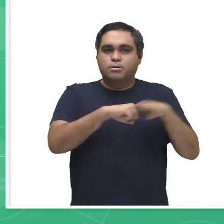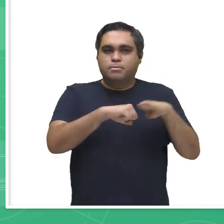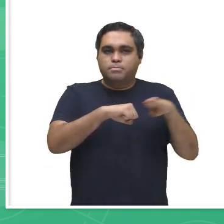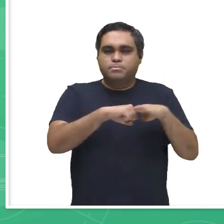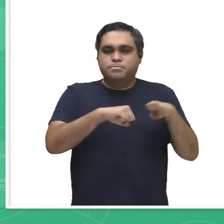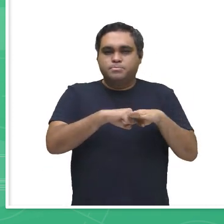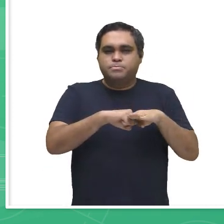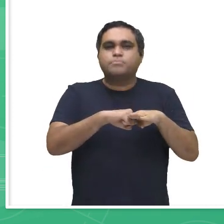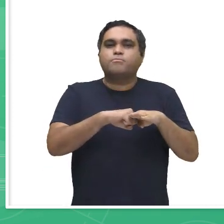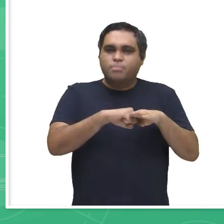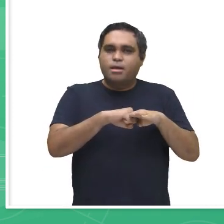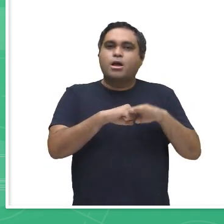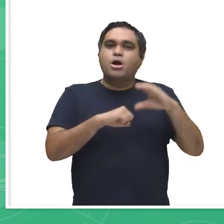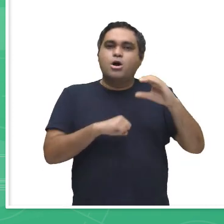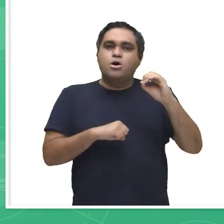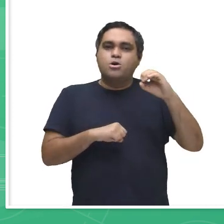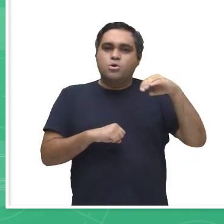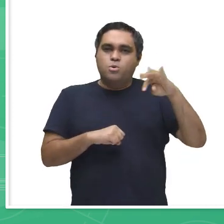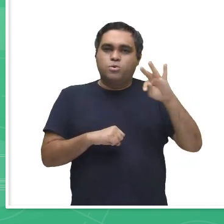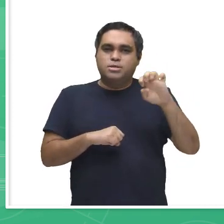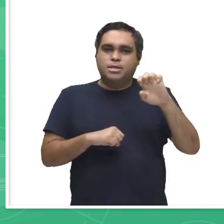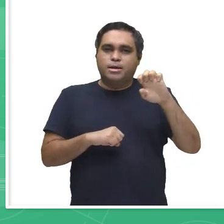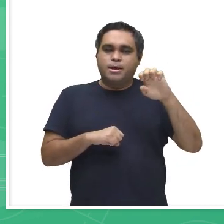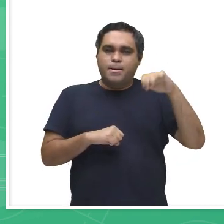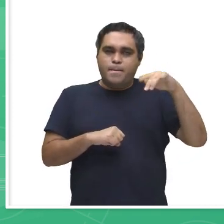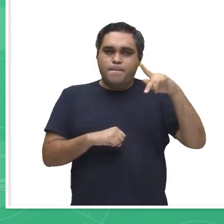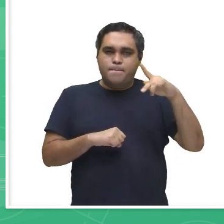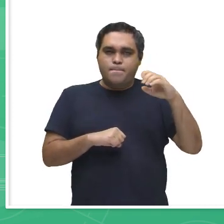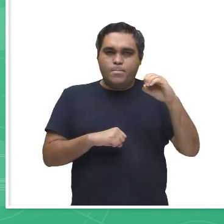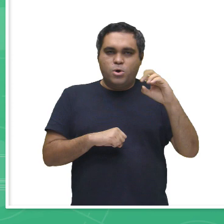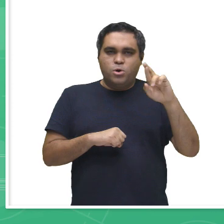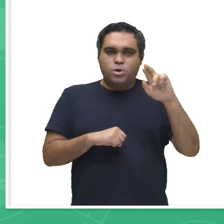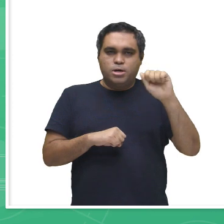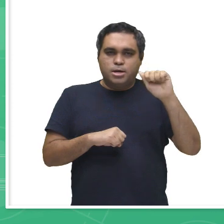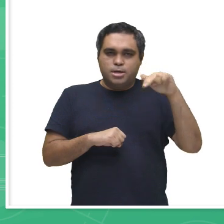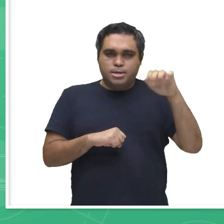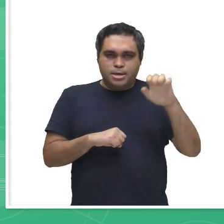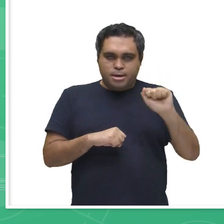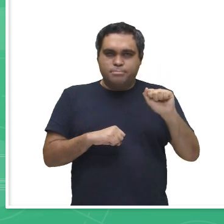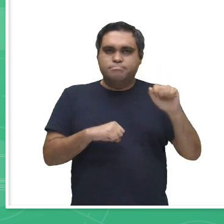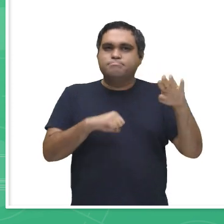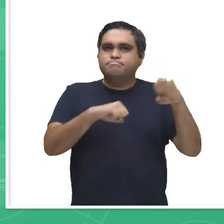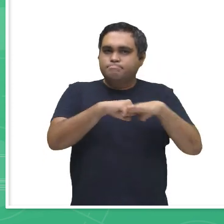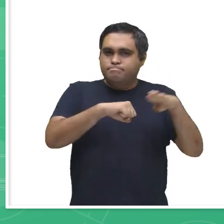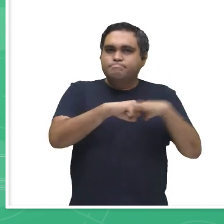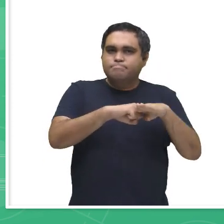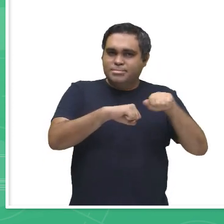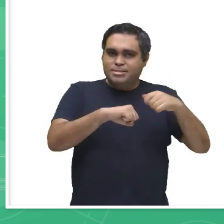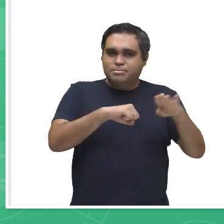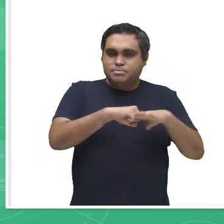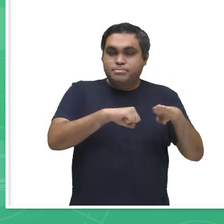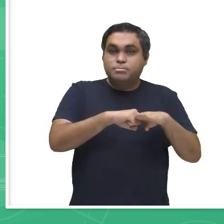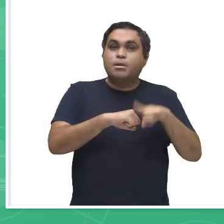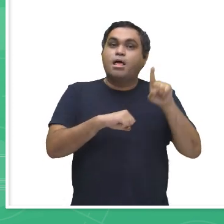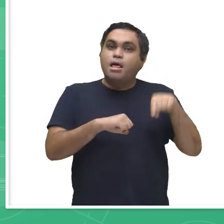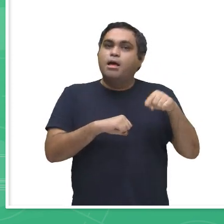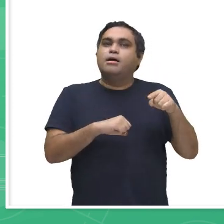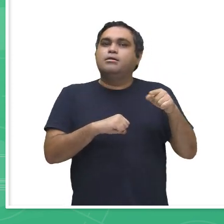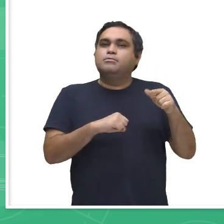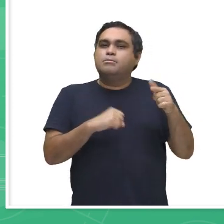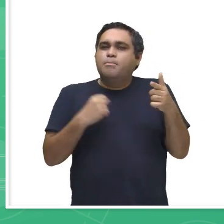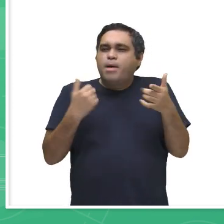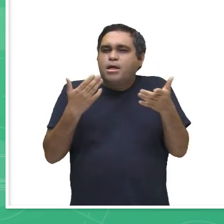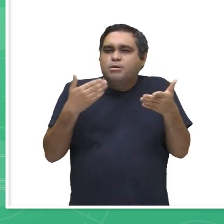que um dos grandes nomes é Jean-Paul Sartre, mas um dos mais conhecidos é o grande